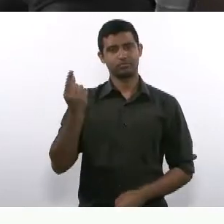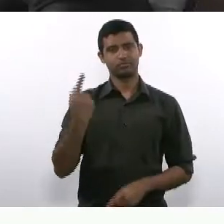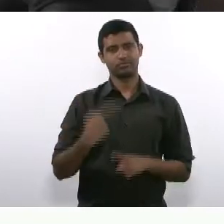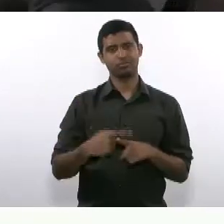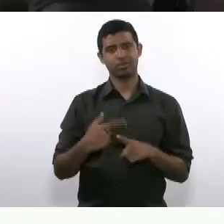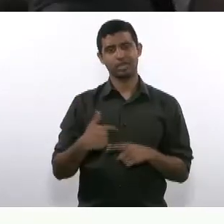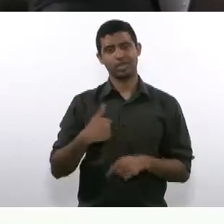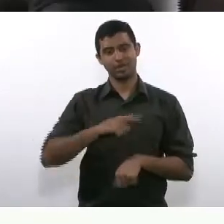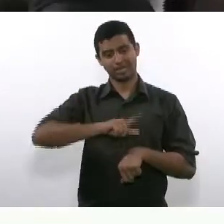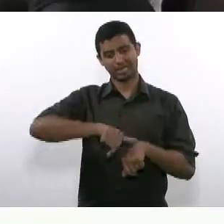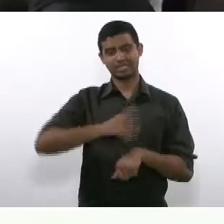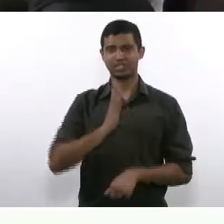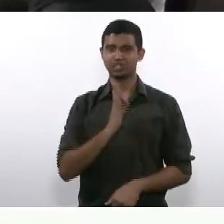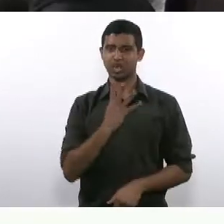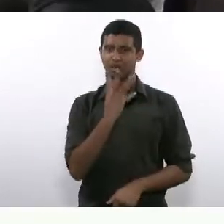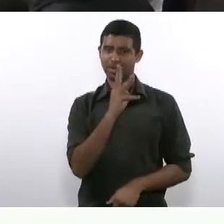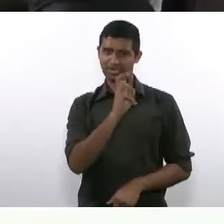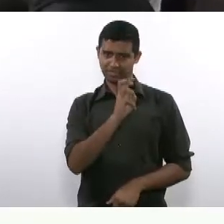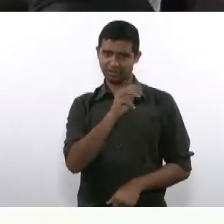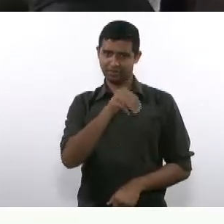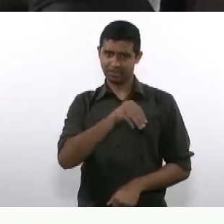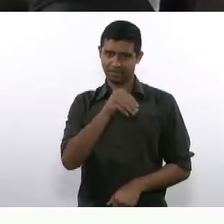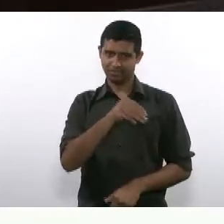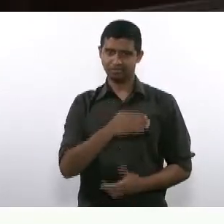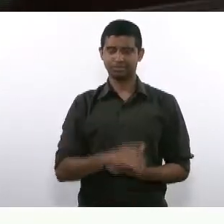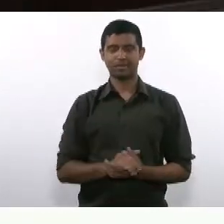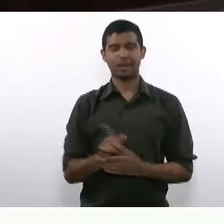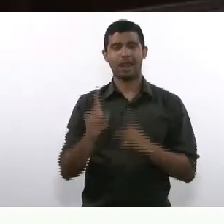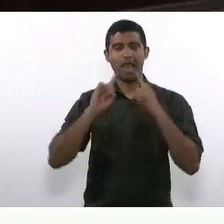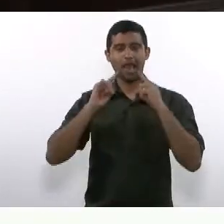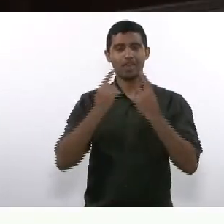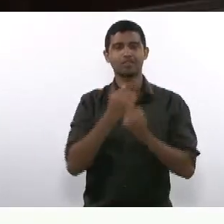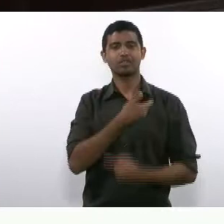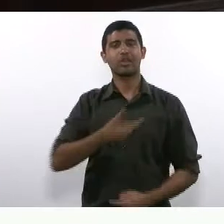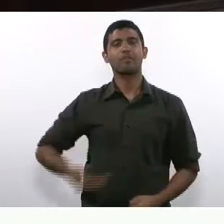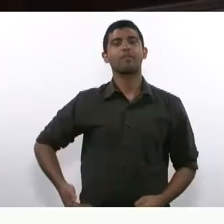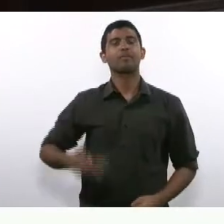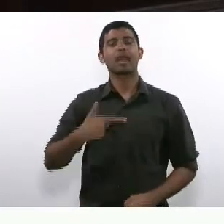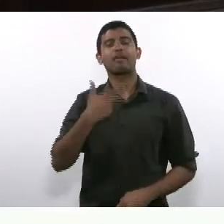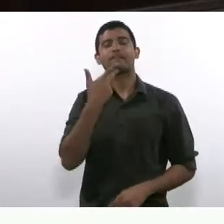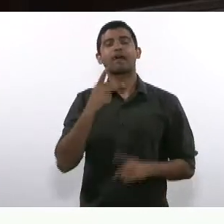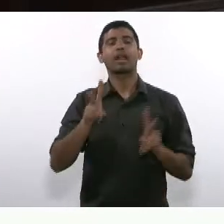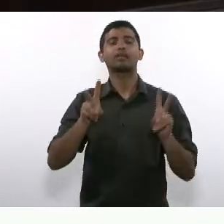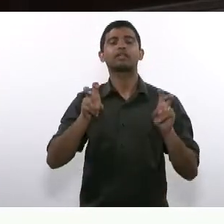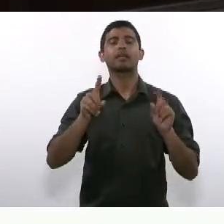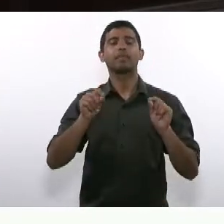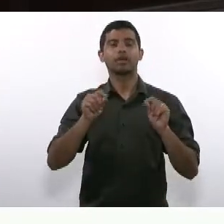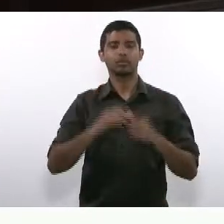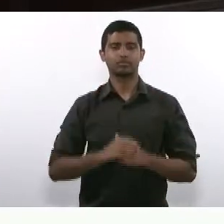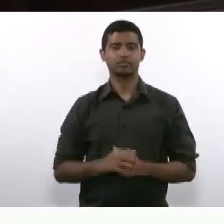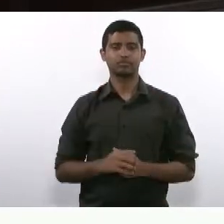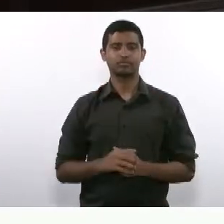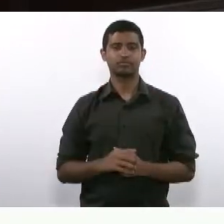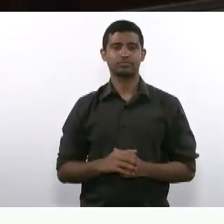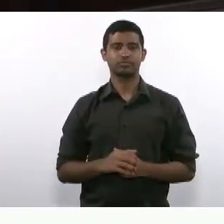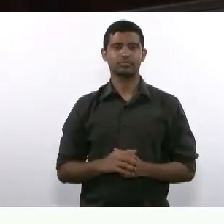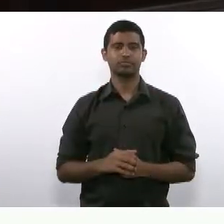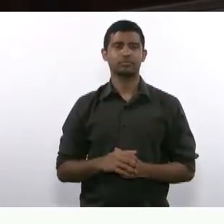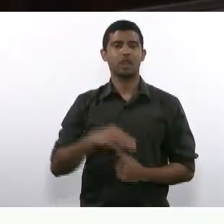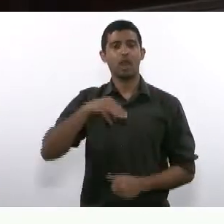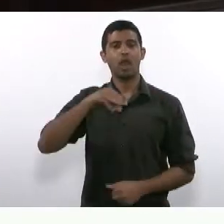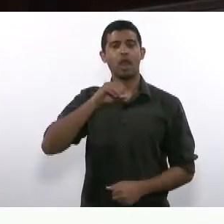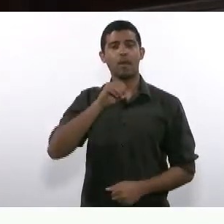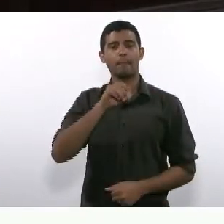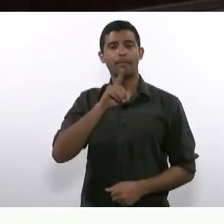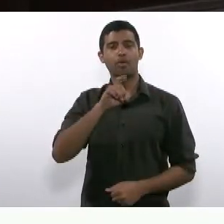45 minutos atrasado lá, que é a audiência pública sobre a modelagem tarifária